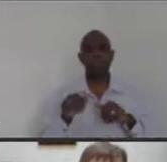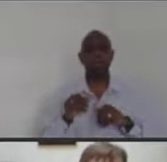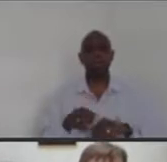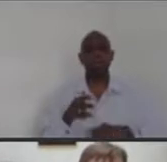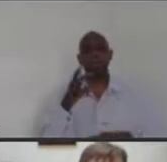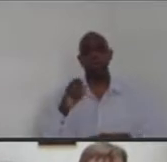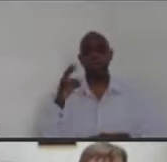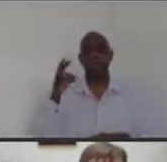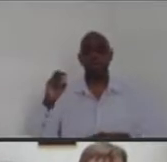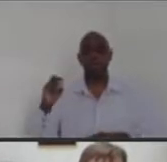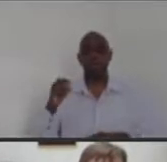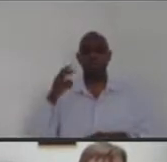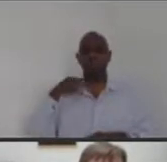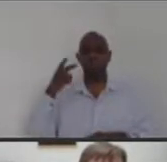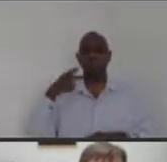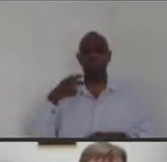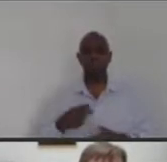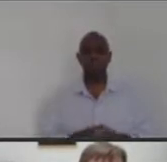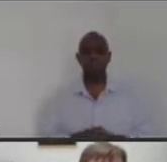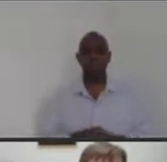William Souza, vereador presidente.